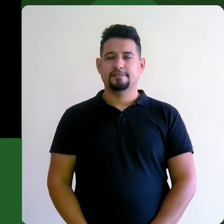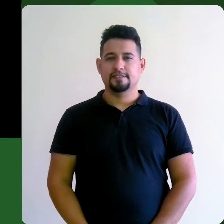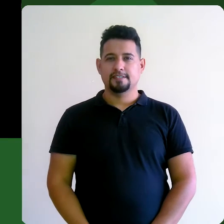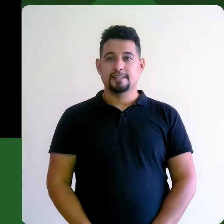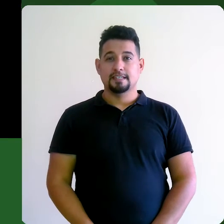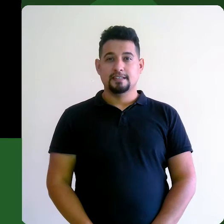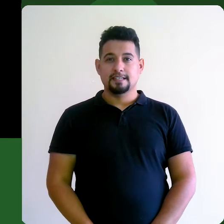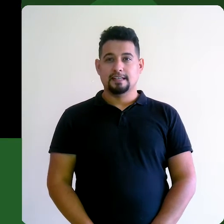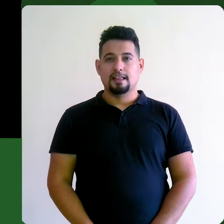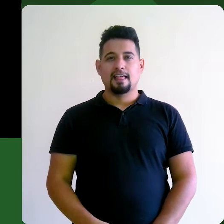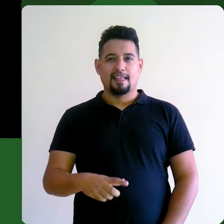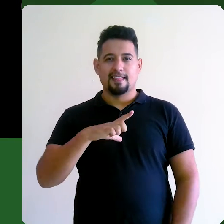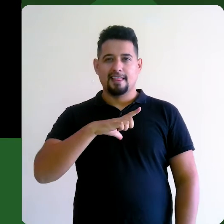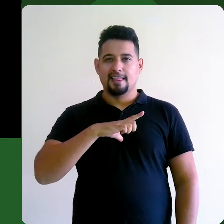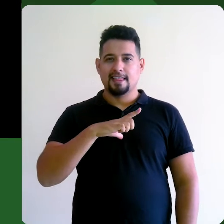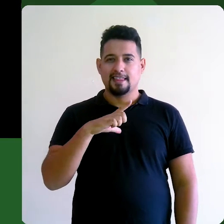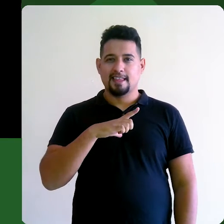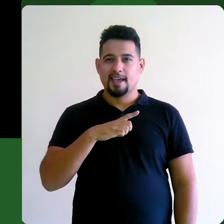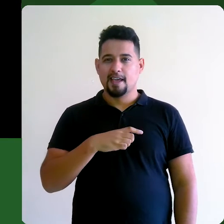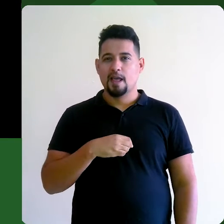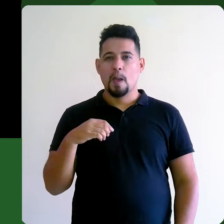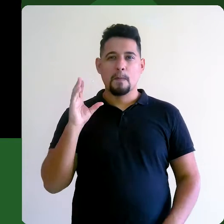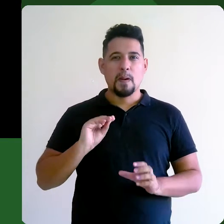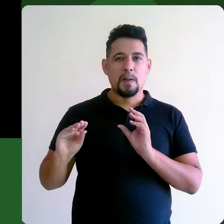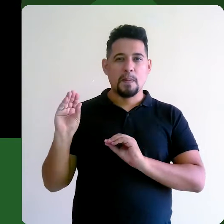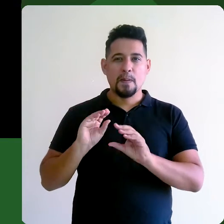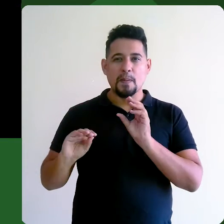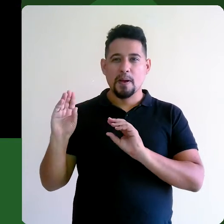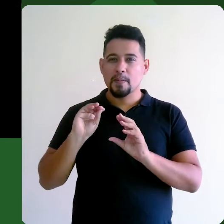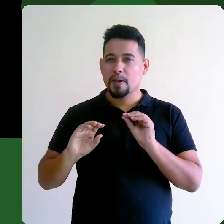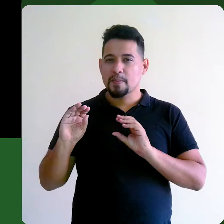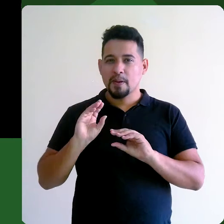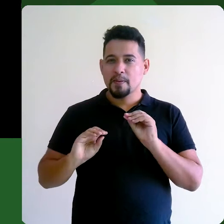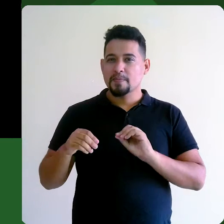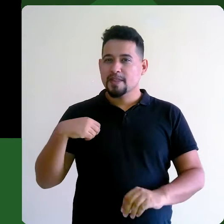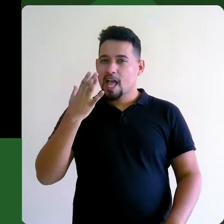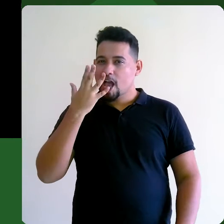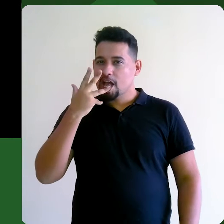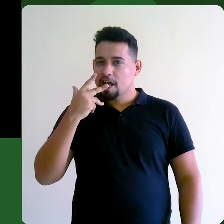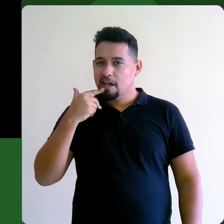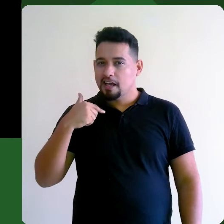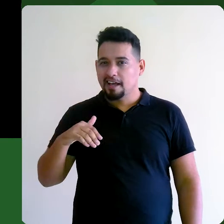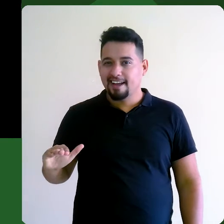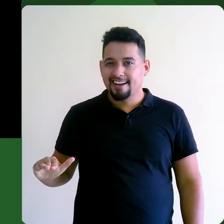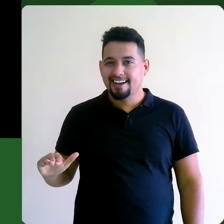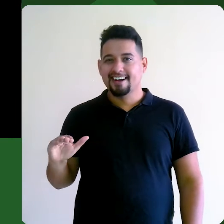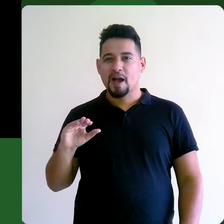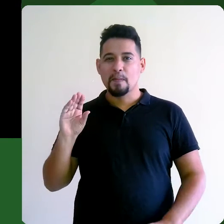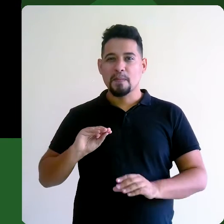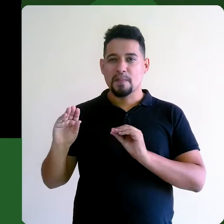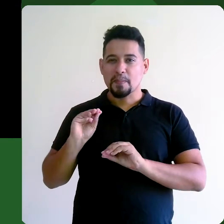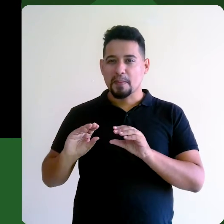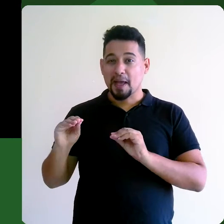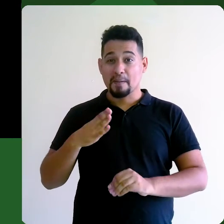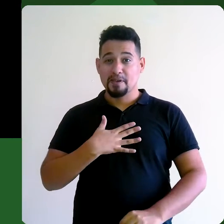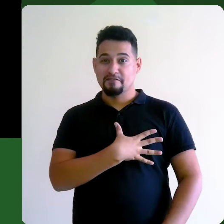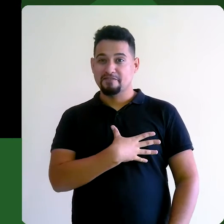3,7. Se vocês ouvirem conversas aí de uma mini